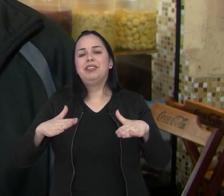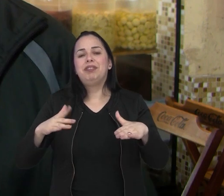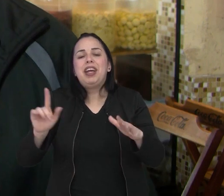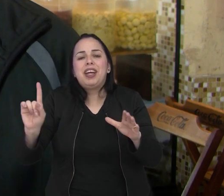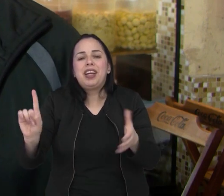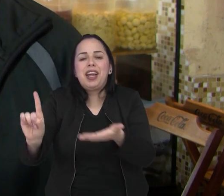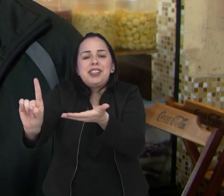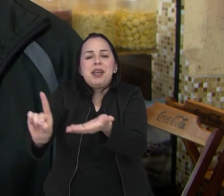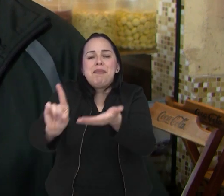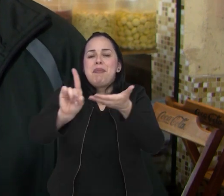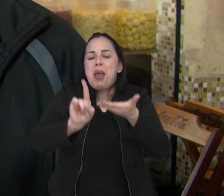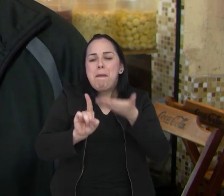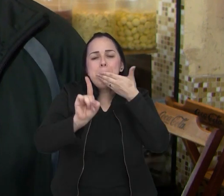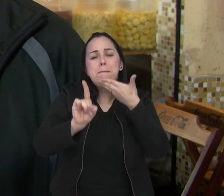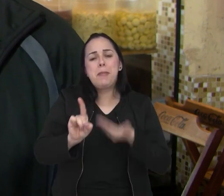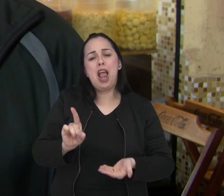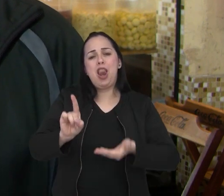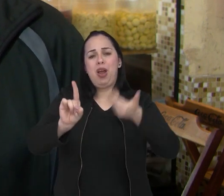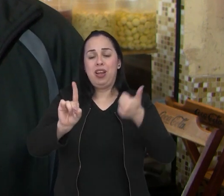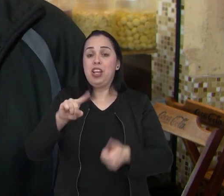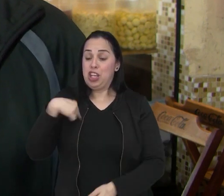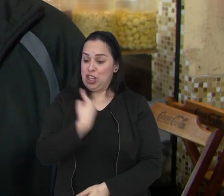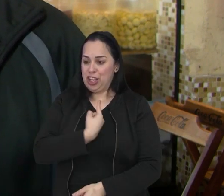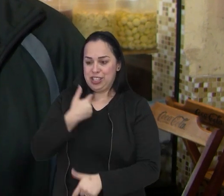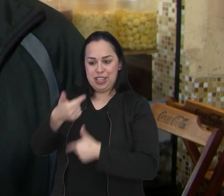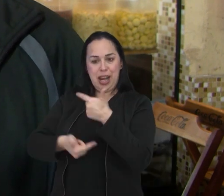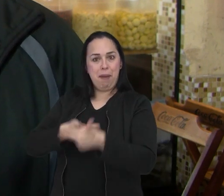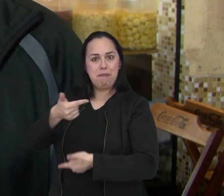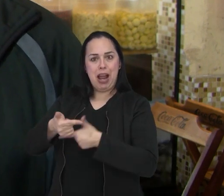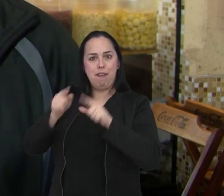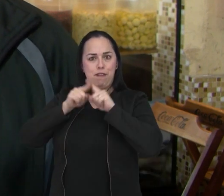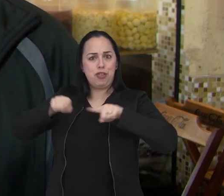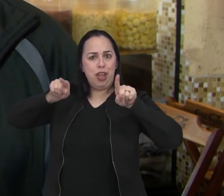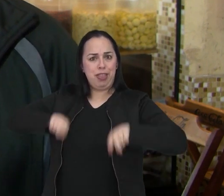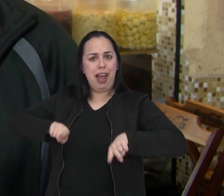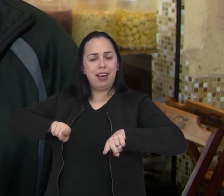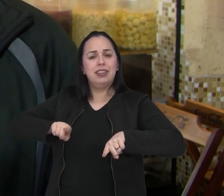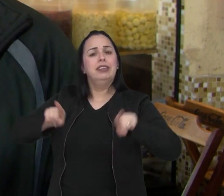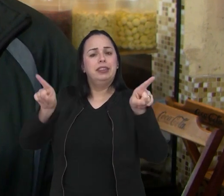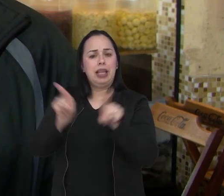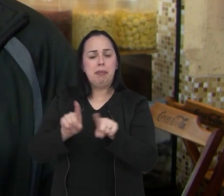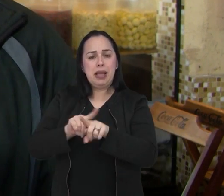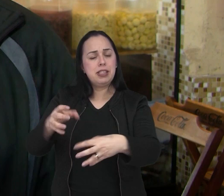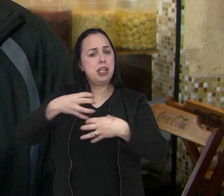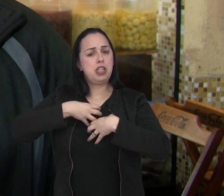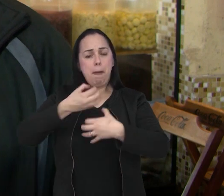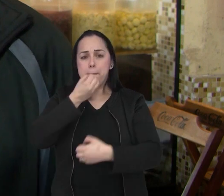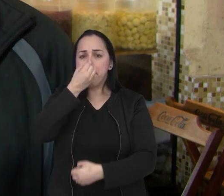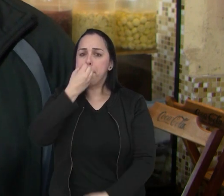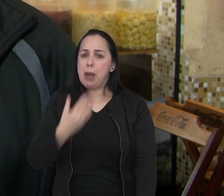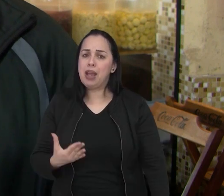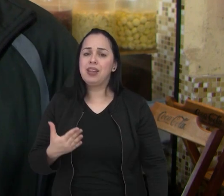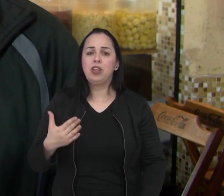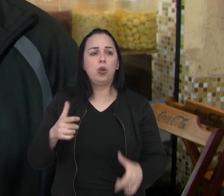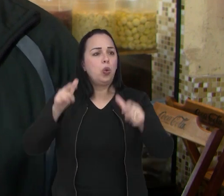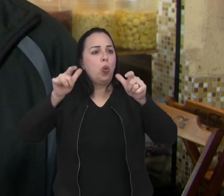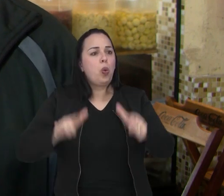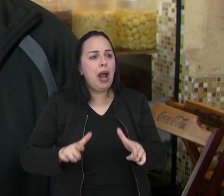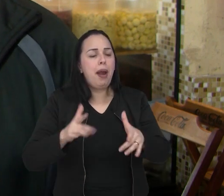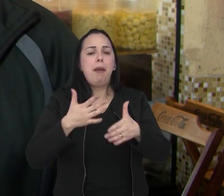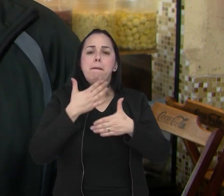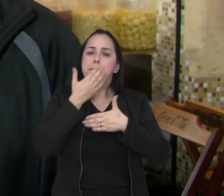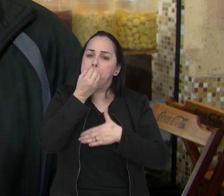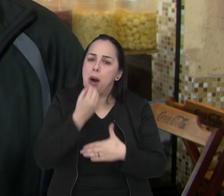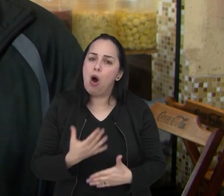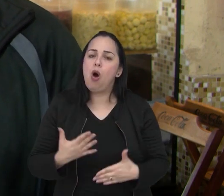mais aconchegado, mais gostoso de vir. E nós, né, que trabalham aqui, funcionários, né, para a gente também se sentir bem, né, num lugar